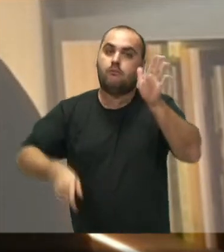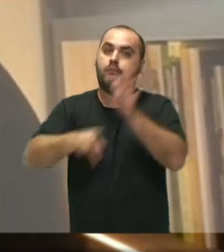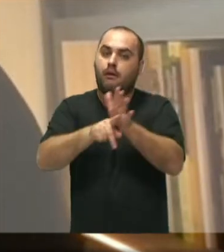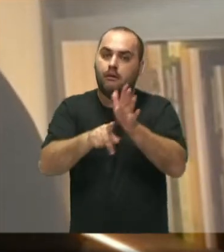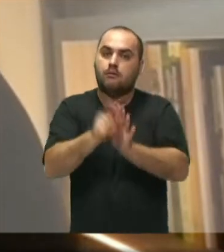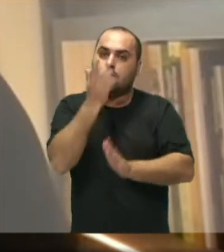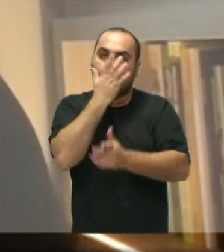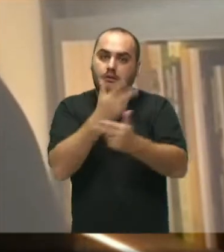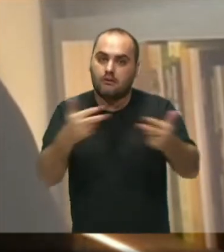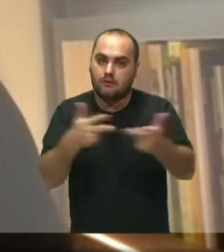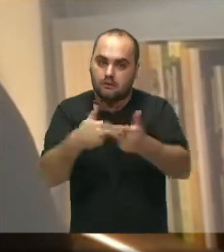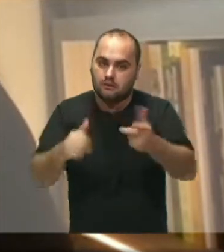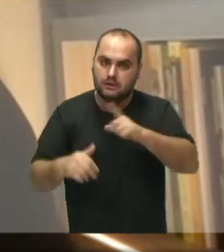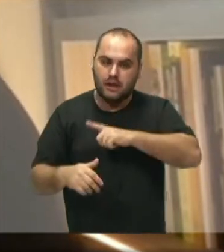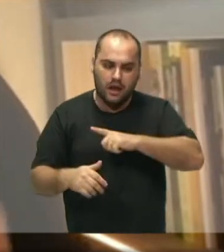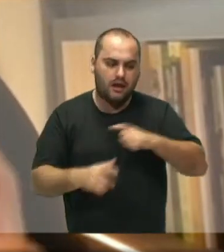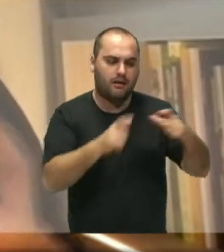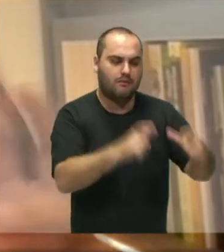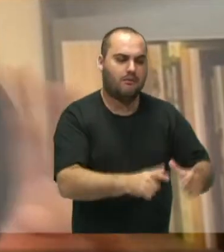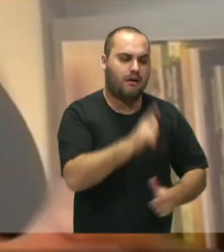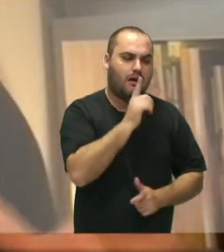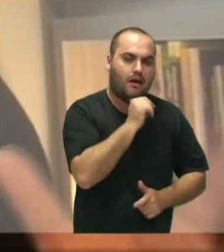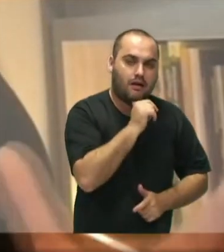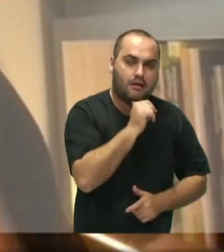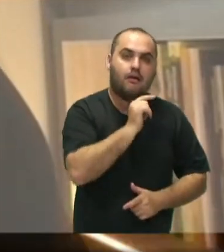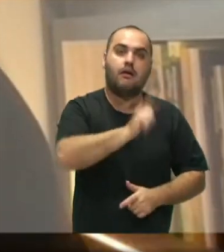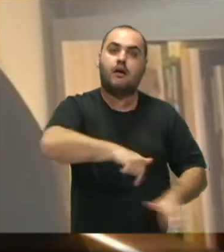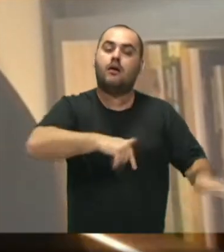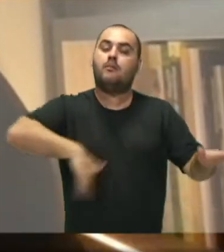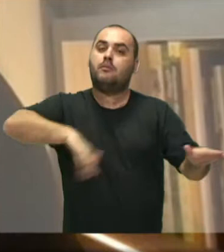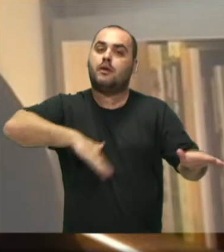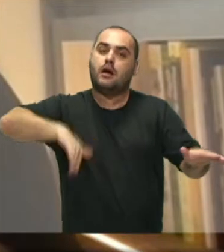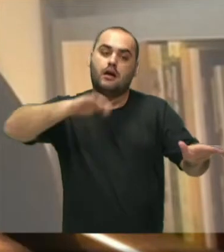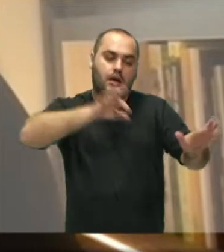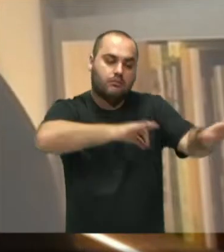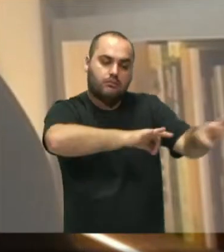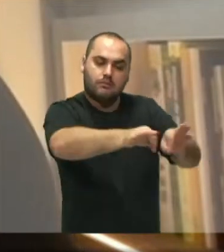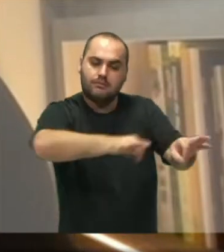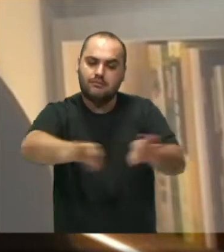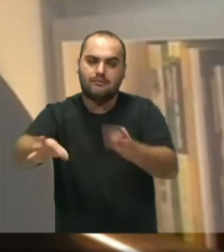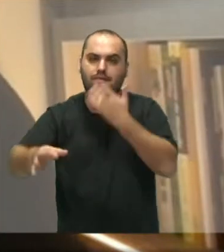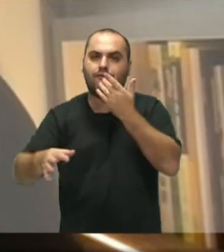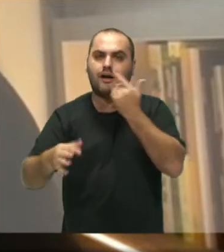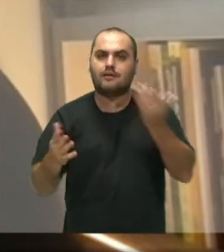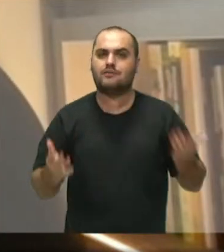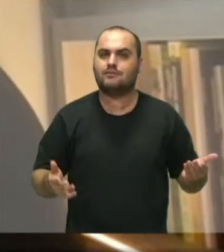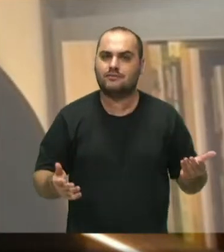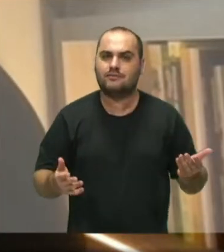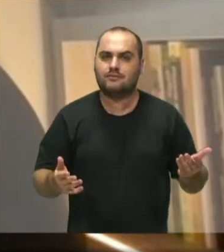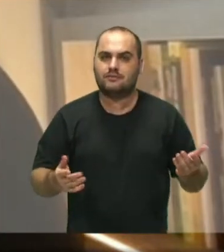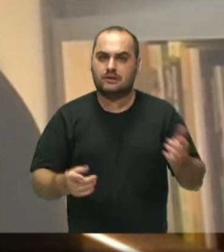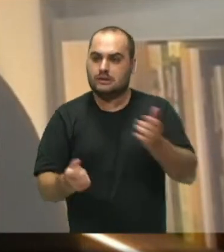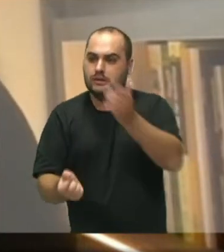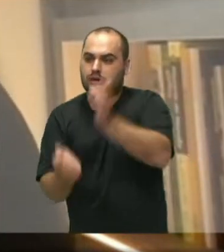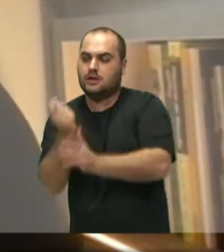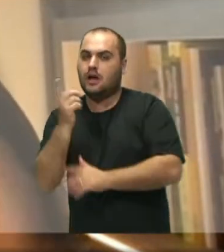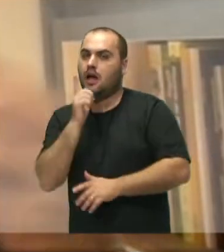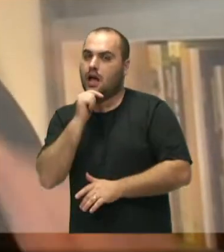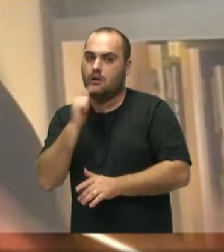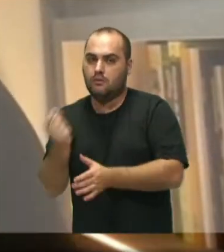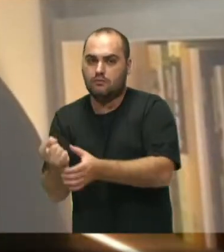tem até um curso da água ali então é uma praia que poderia ser preparada facilmente é instalando